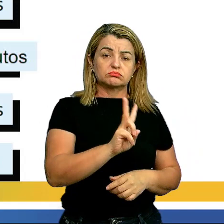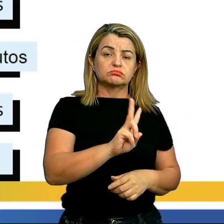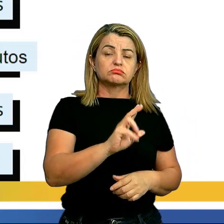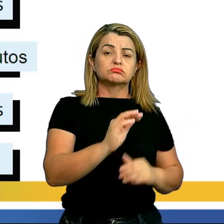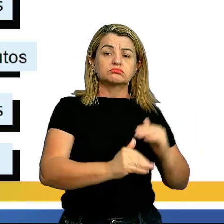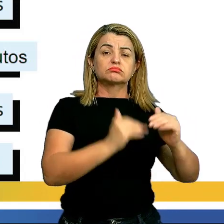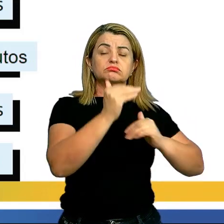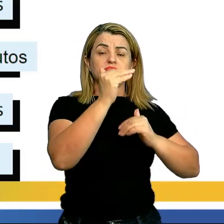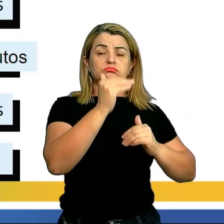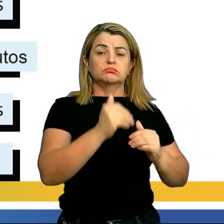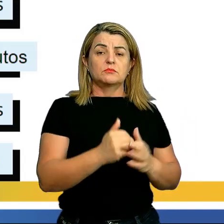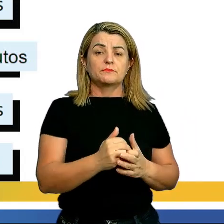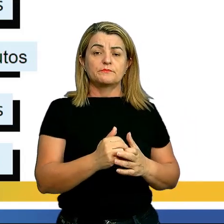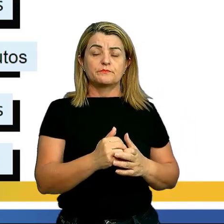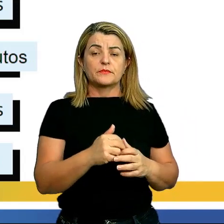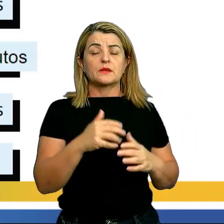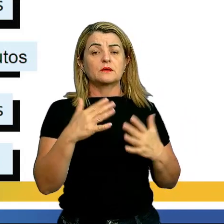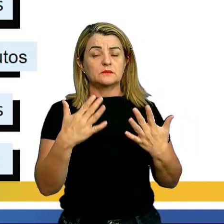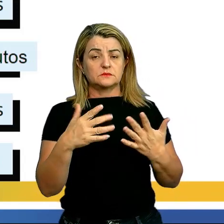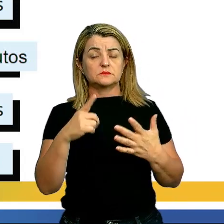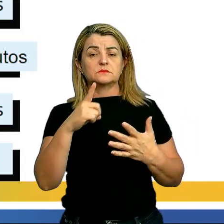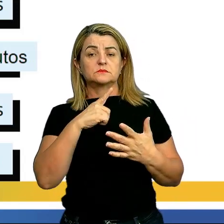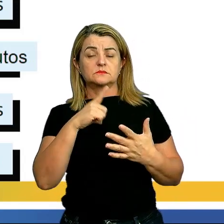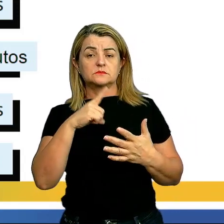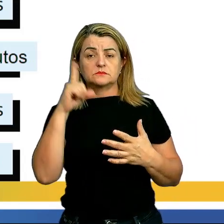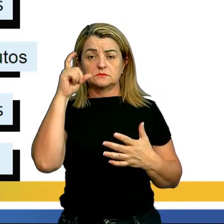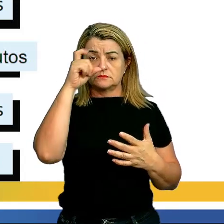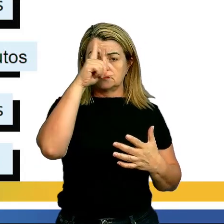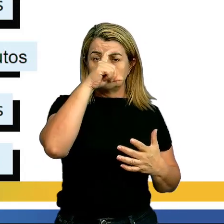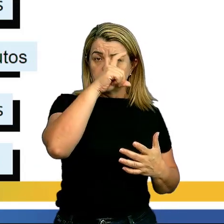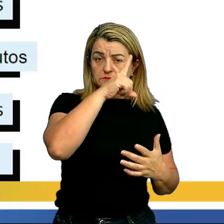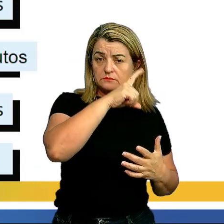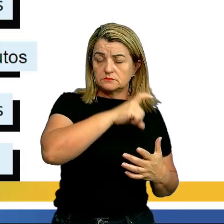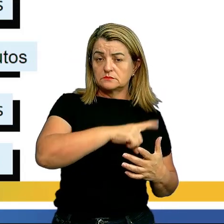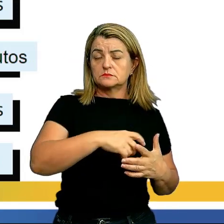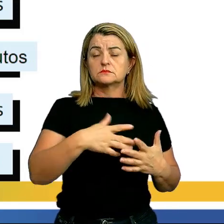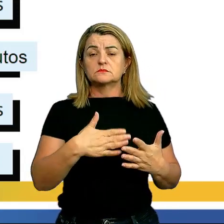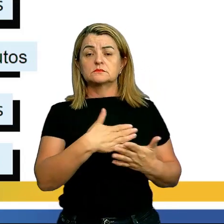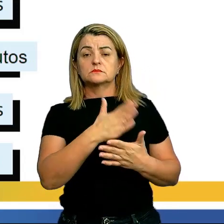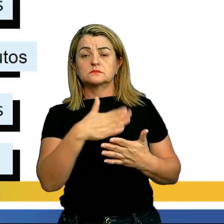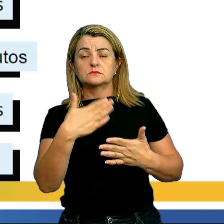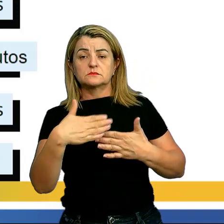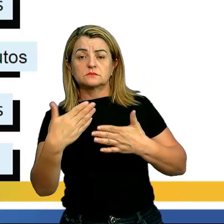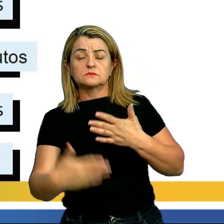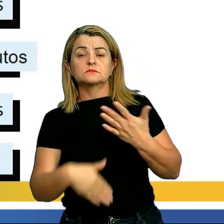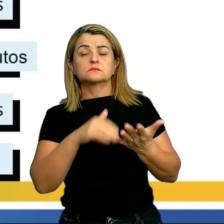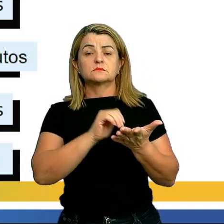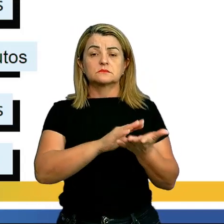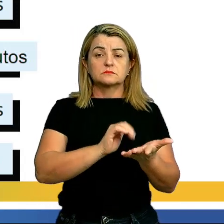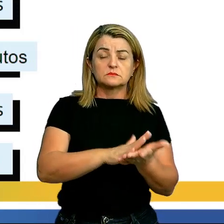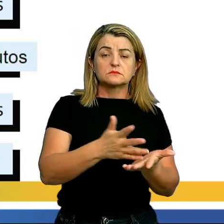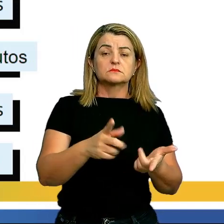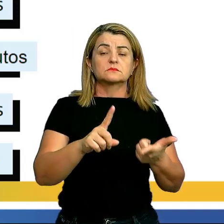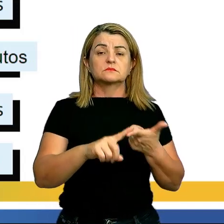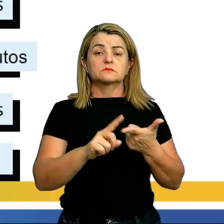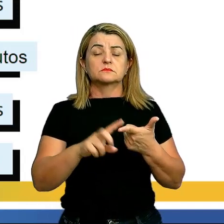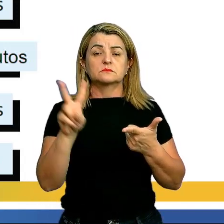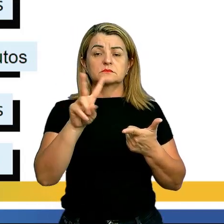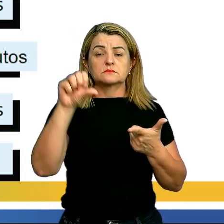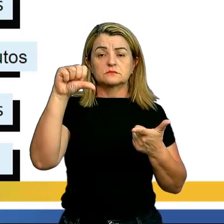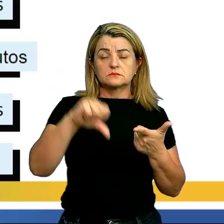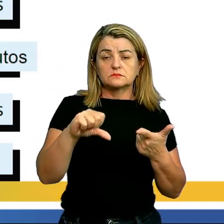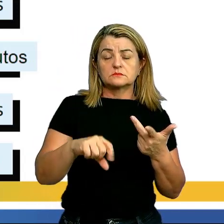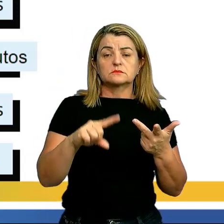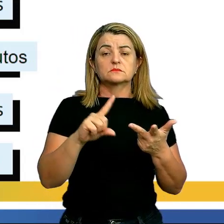é crescente. Conforme vão acontecendo os eventos, as demissões, a desvalorização do